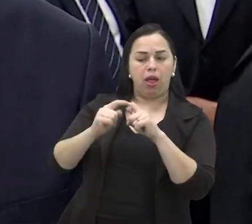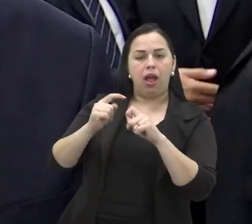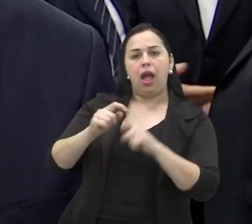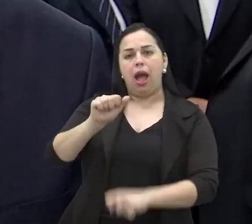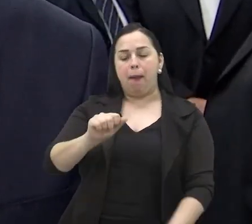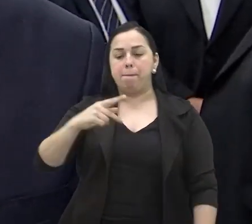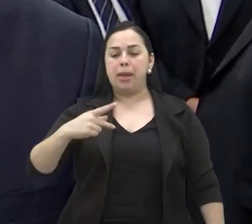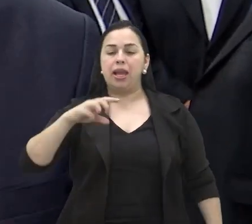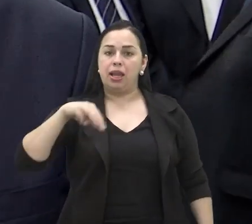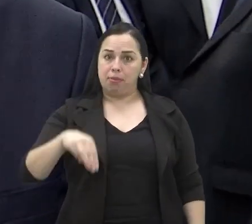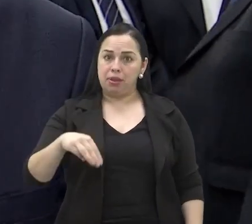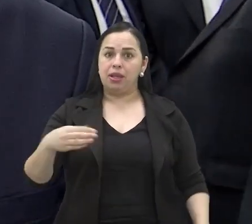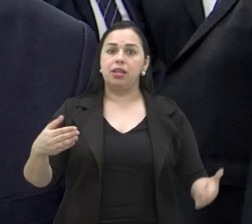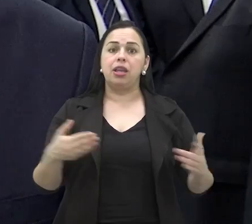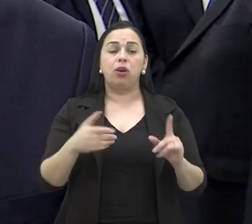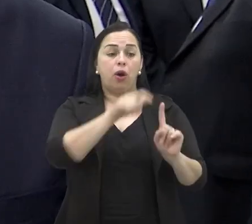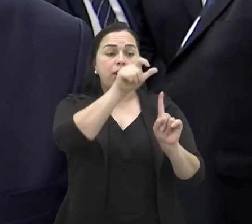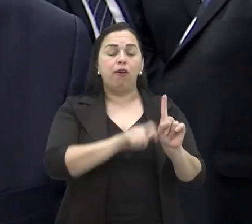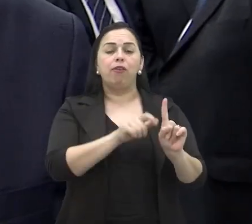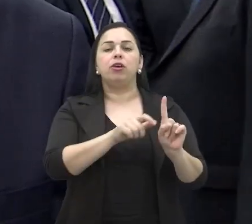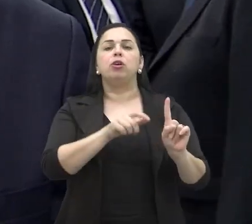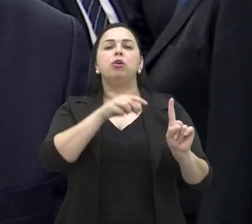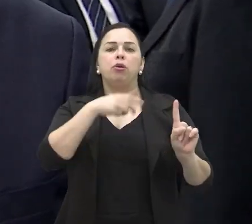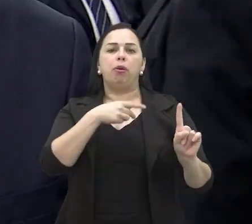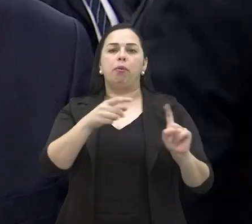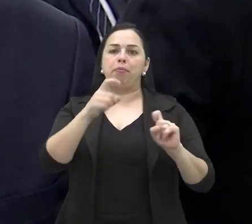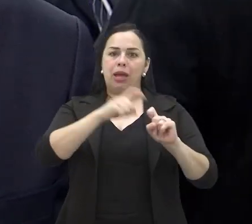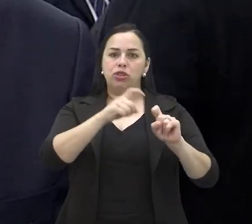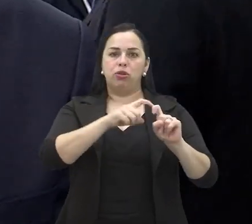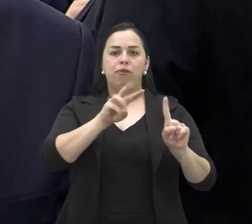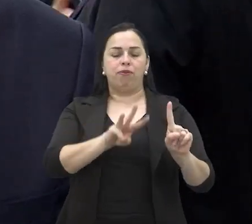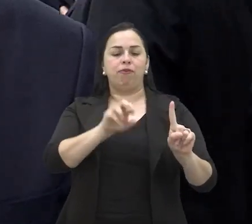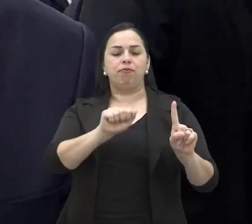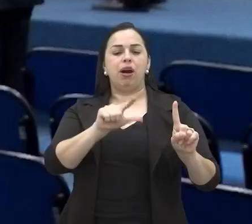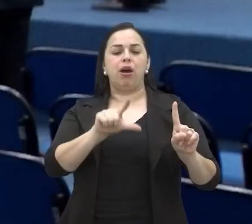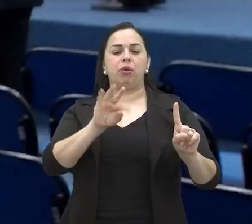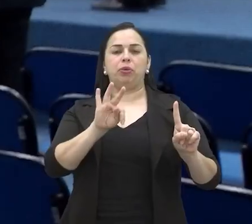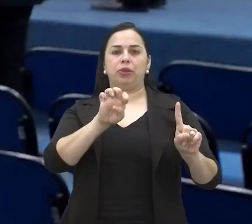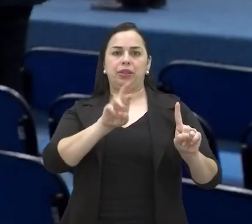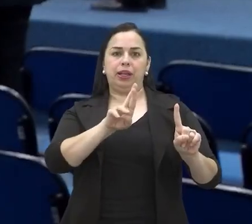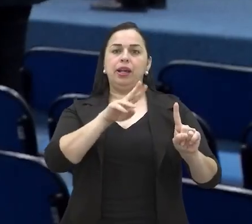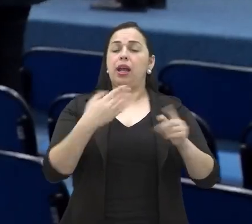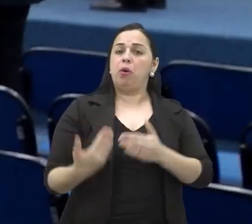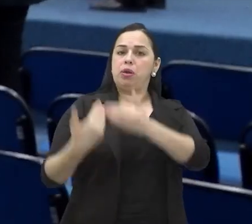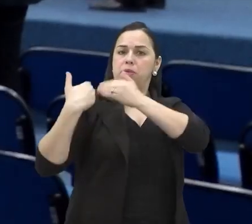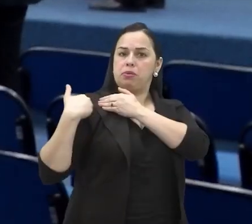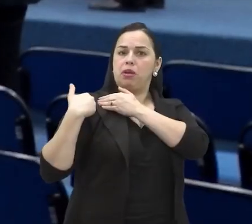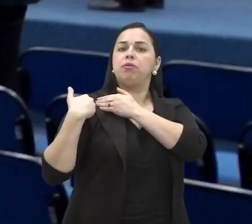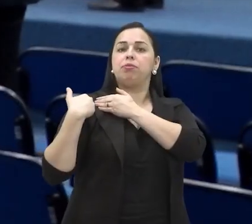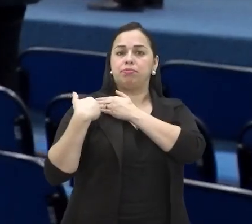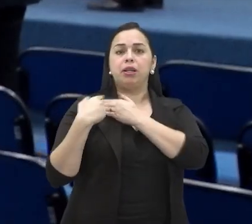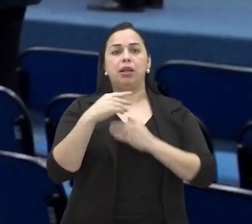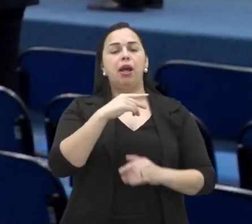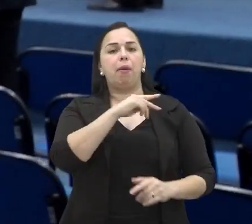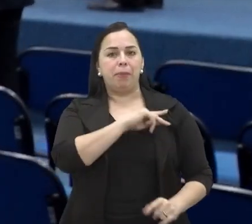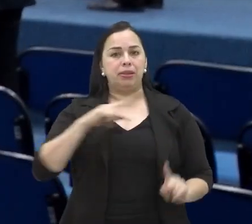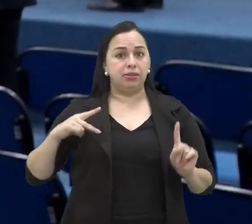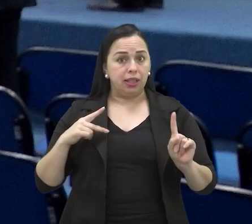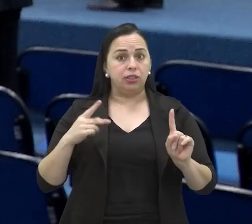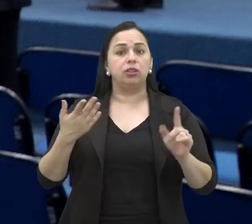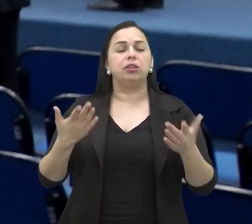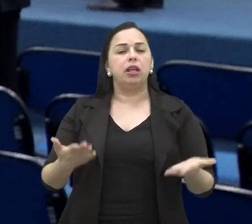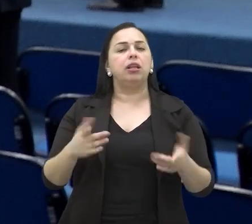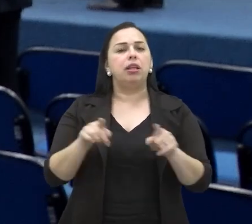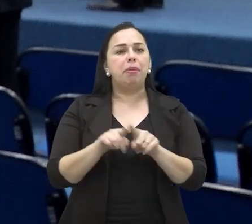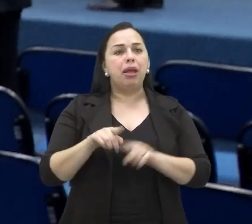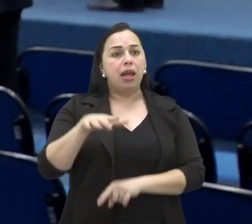Medicina, a APM, agora com o Dr. Walter Miyamoto, presidente, desenvolve na cidade. A importância também é o trabalho, que não só